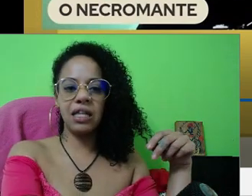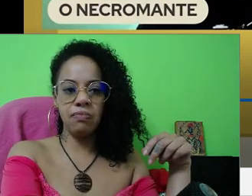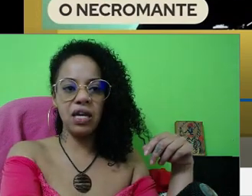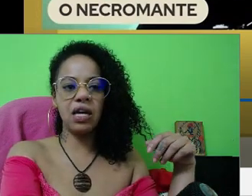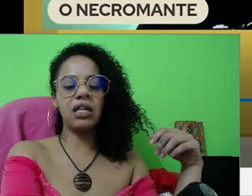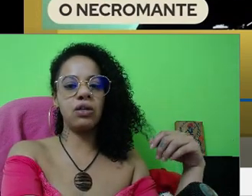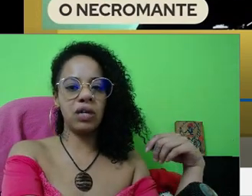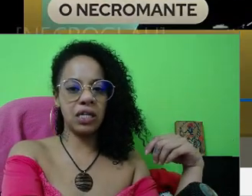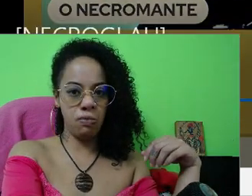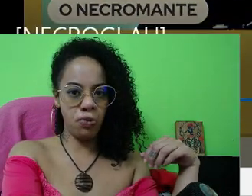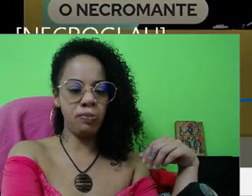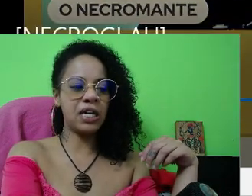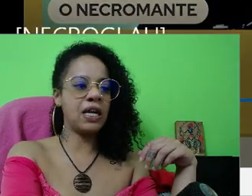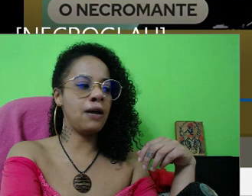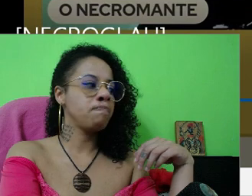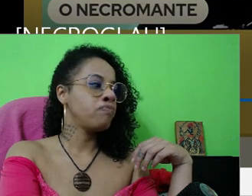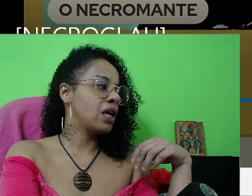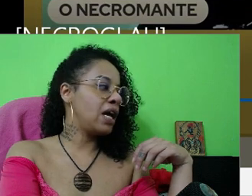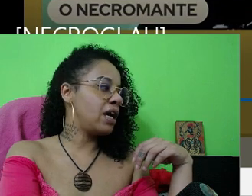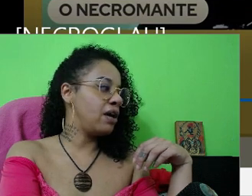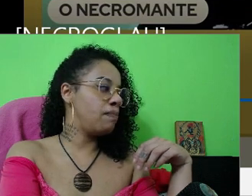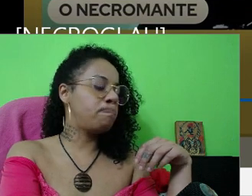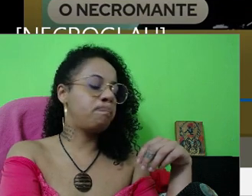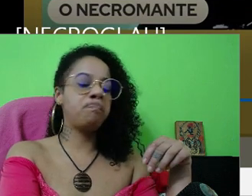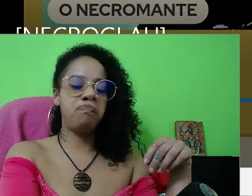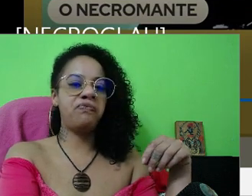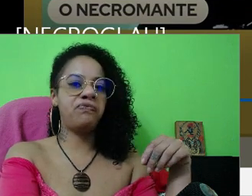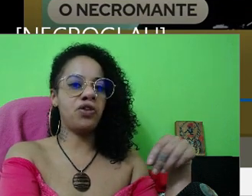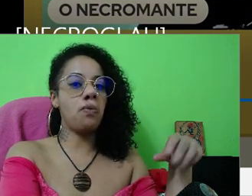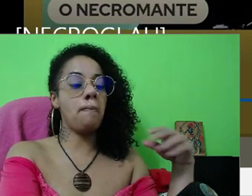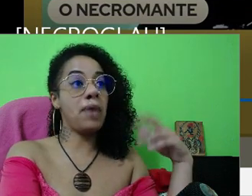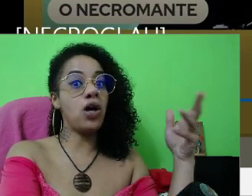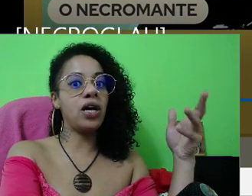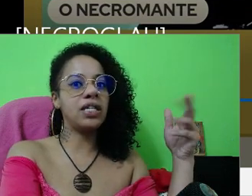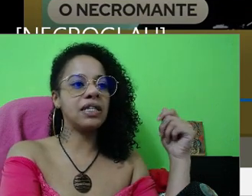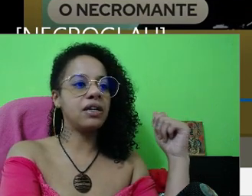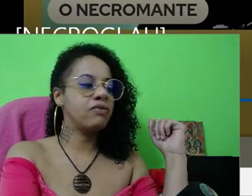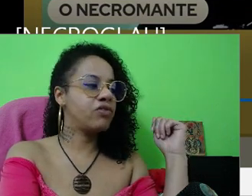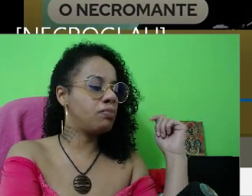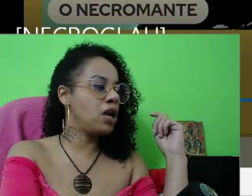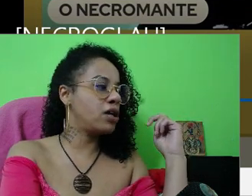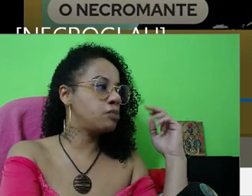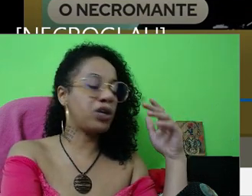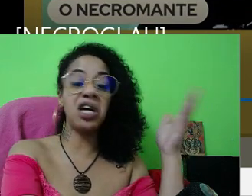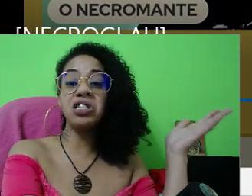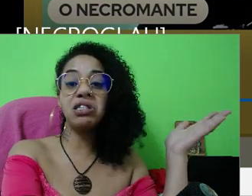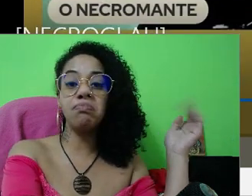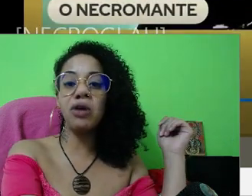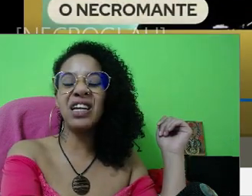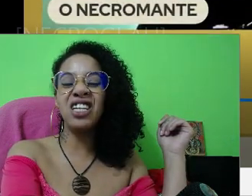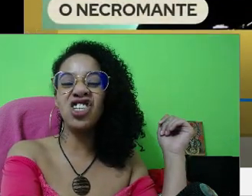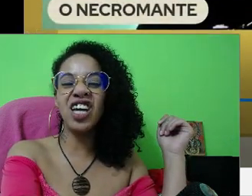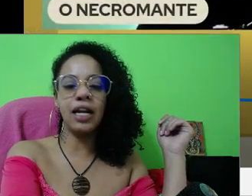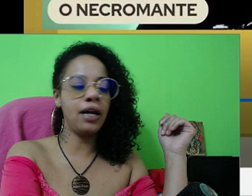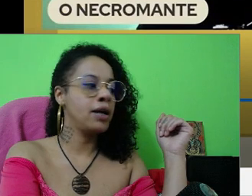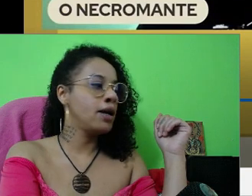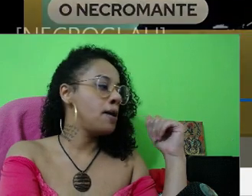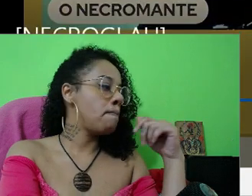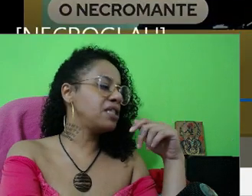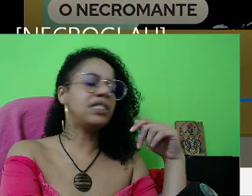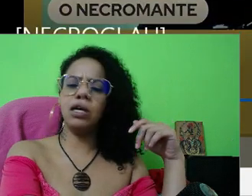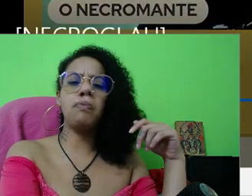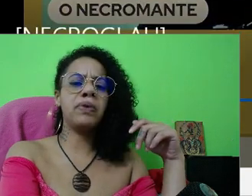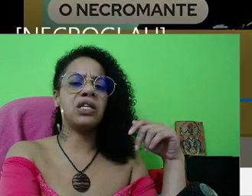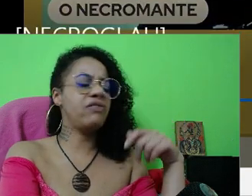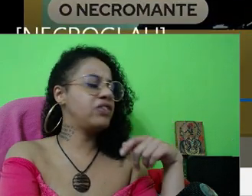da academia né da educação pública né foram melhores né foram melhores porque antes meio que nem tinha né